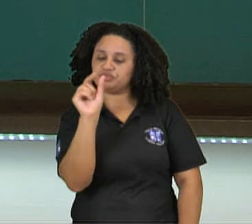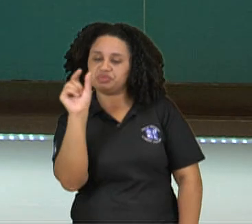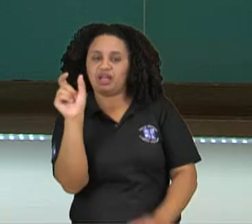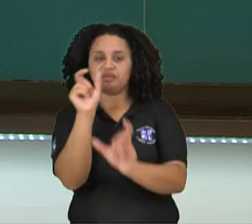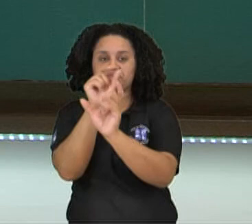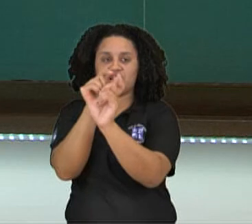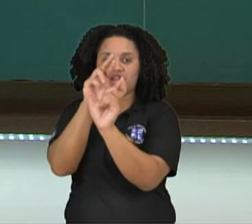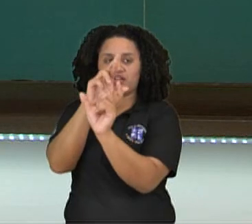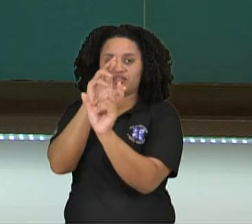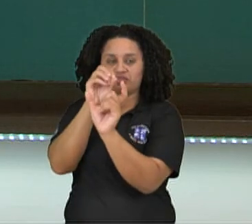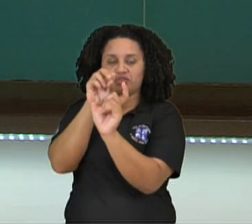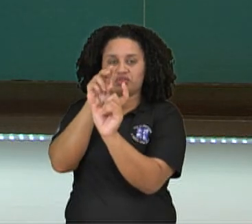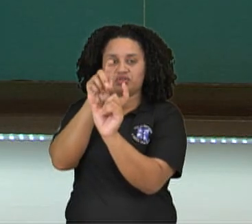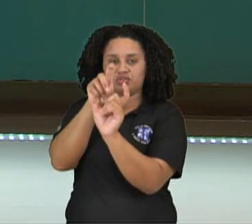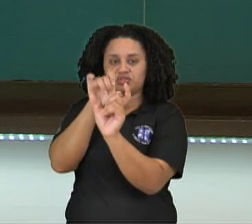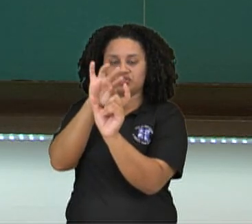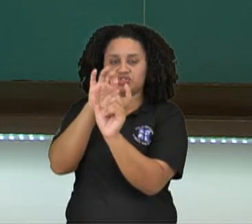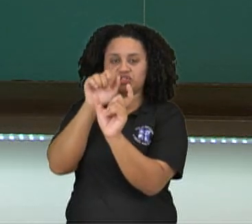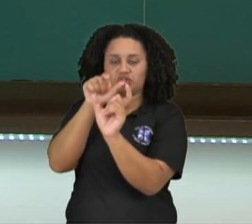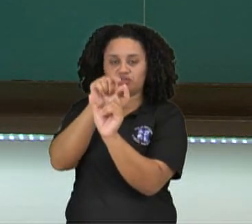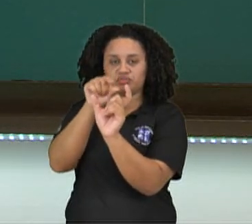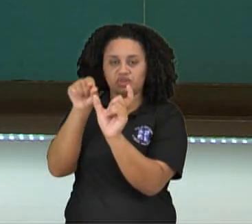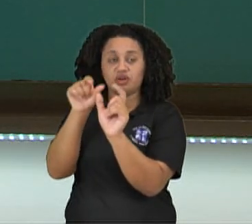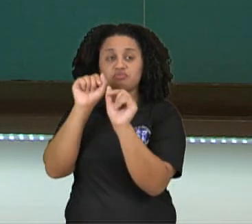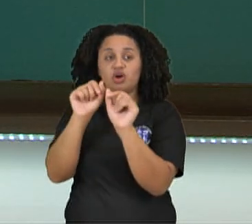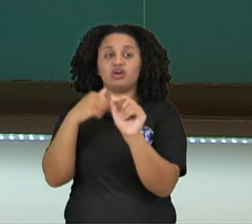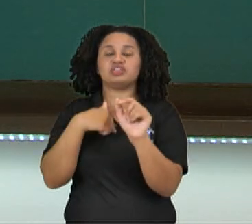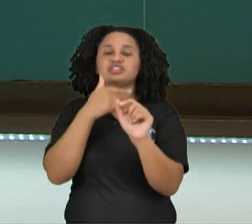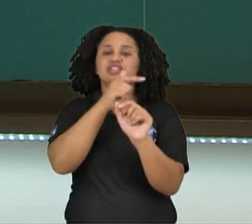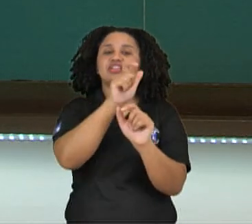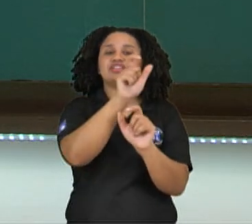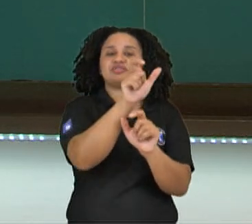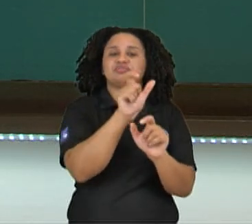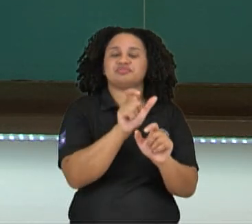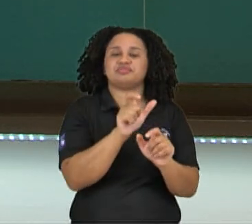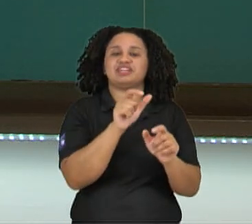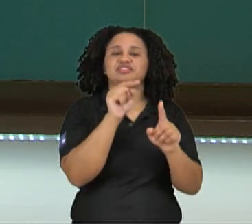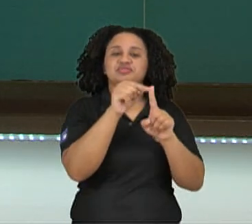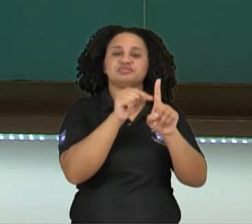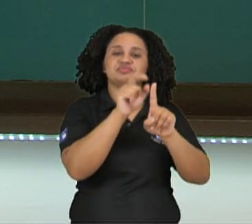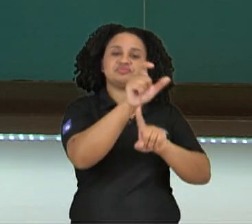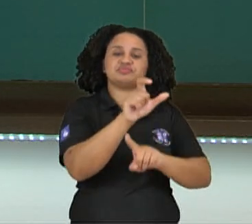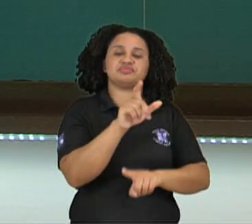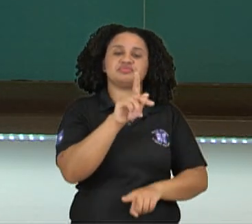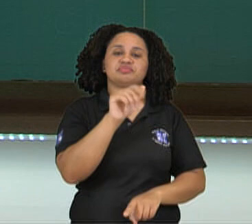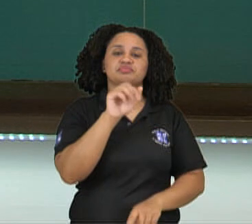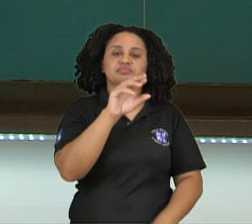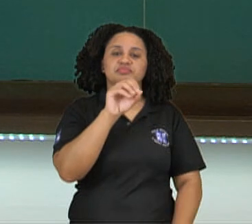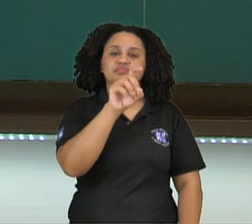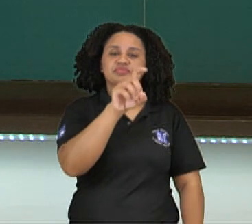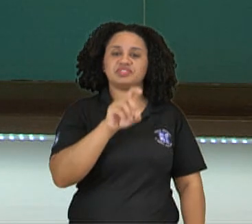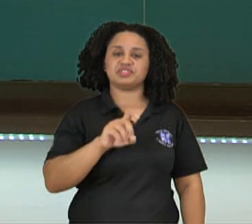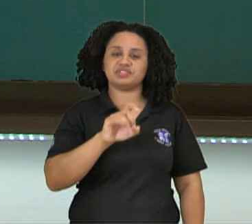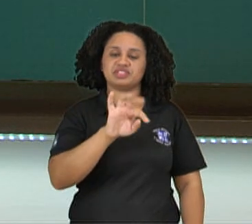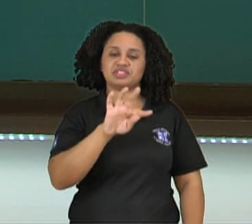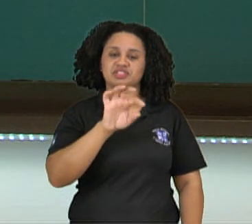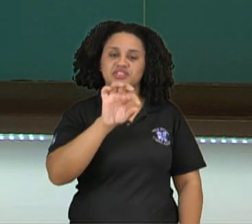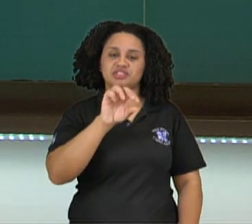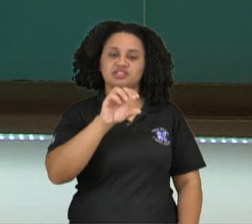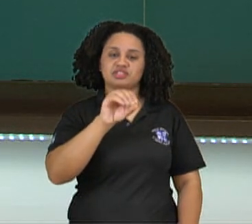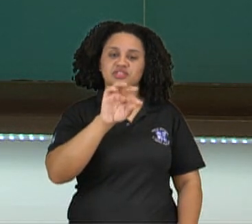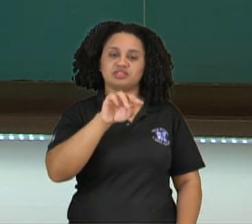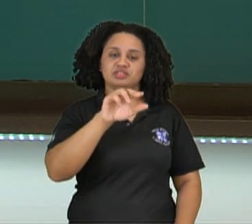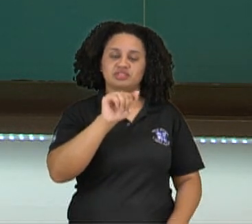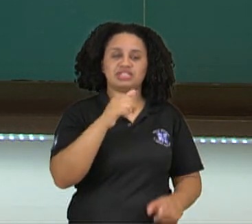elas podem estar presentes, às vezes, nas palavras paroxítonas. Se isso acontecer, então, quando aparecer